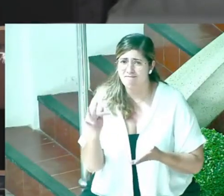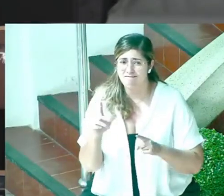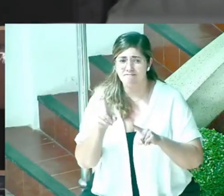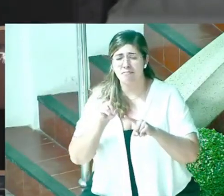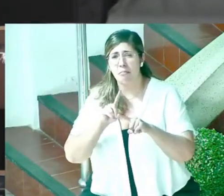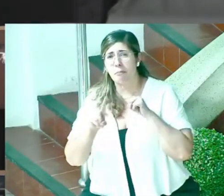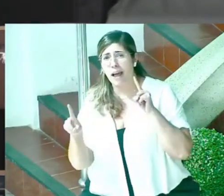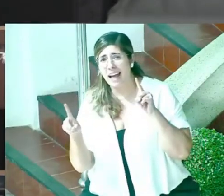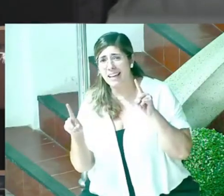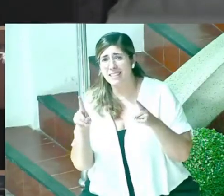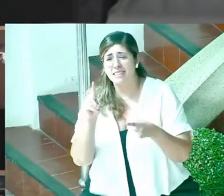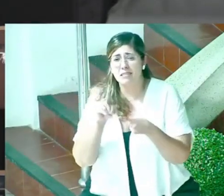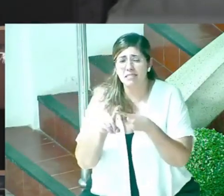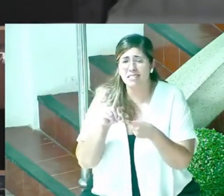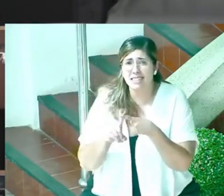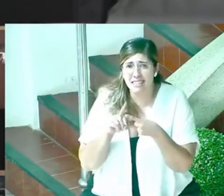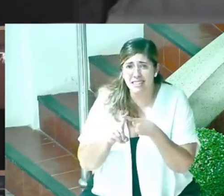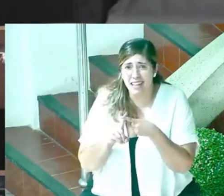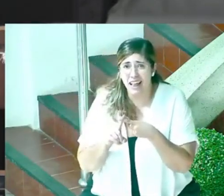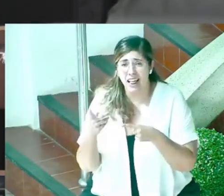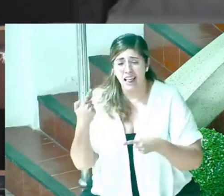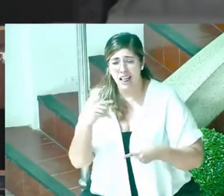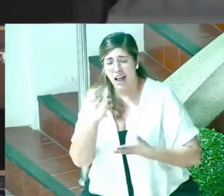pensamentos ruins.